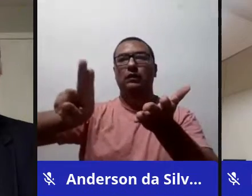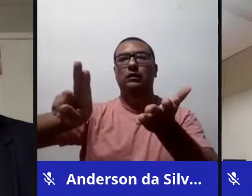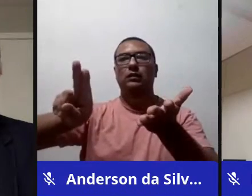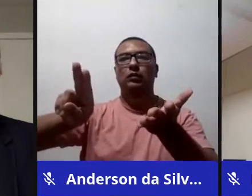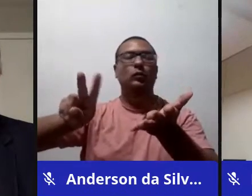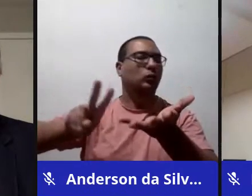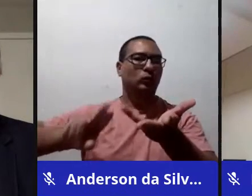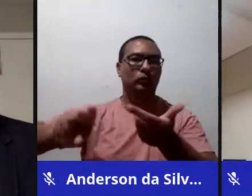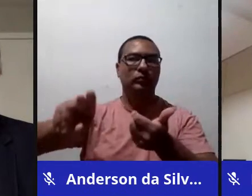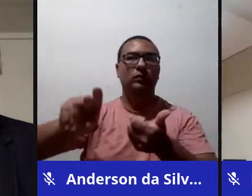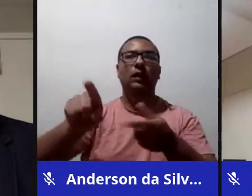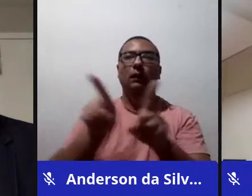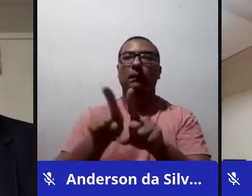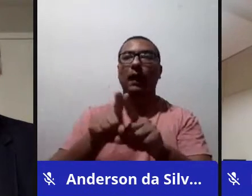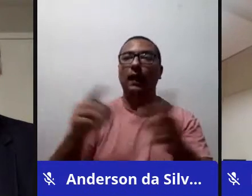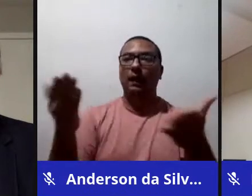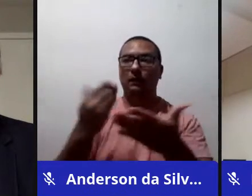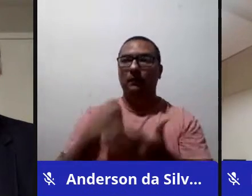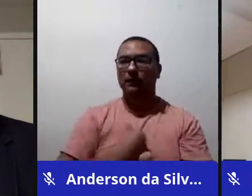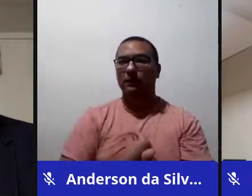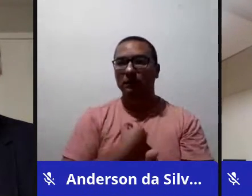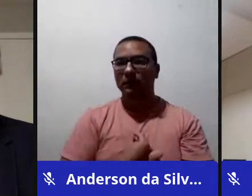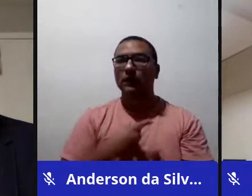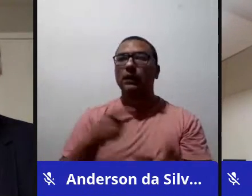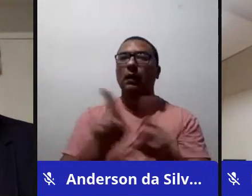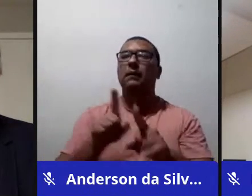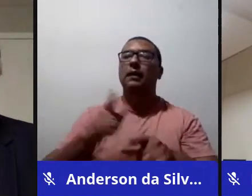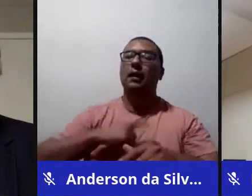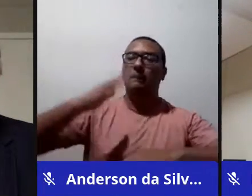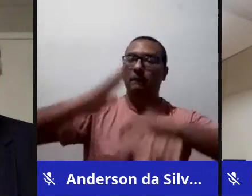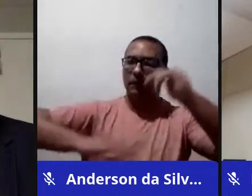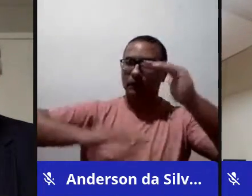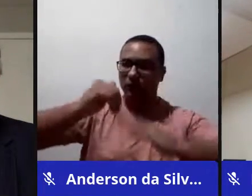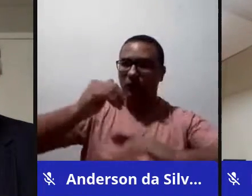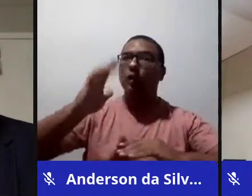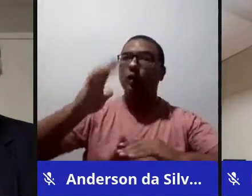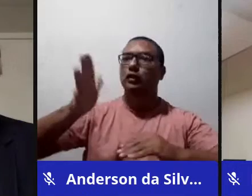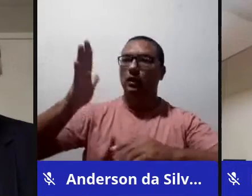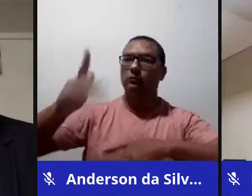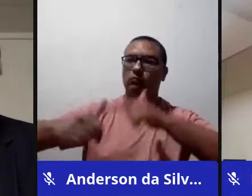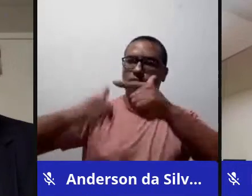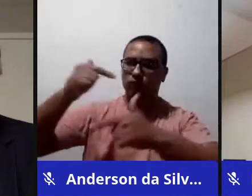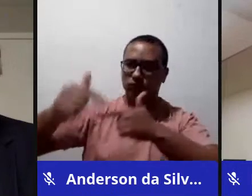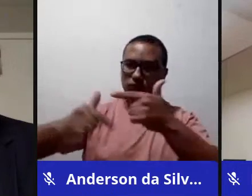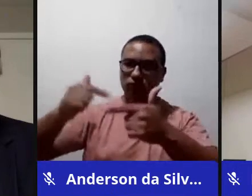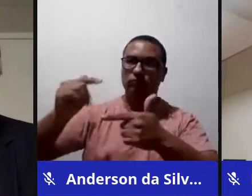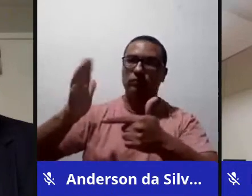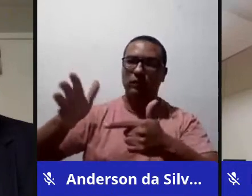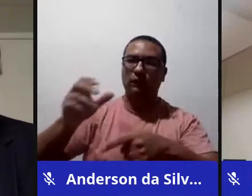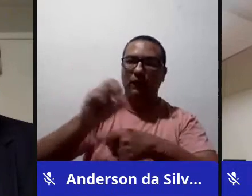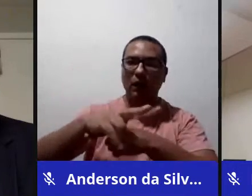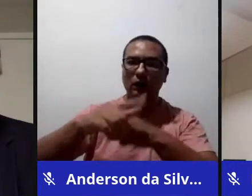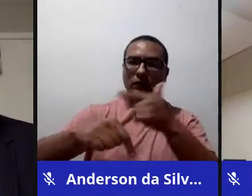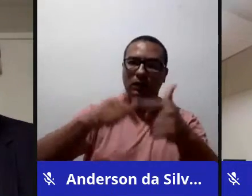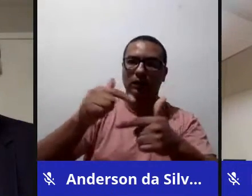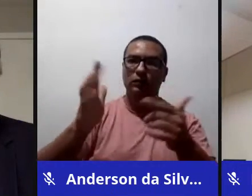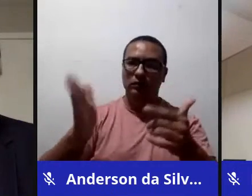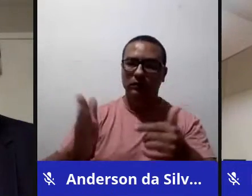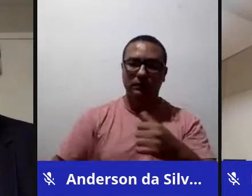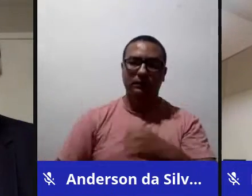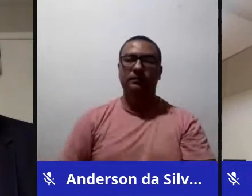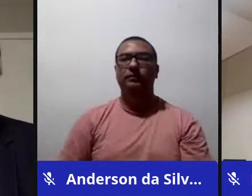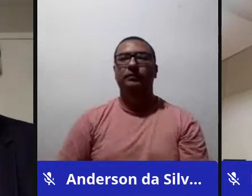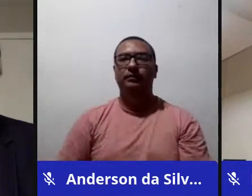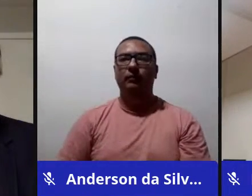Então, aqui, participando com a gente, né, nós temos profissionais que já estão no mercado, né? E vocês